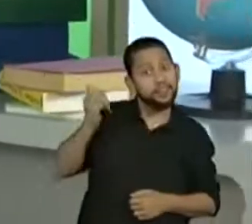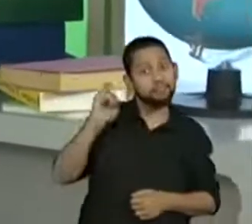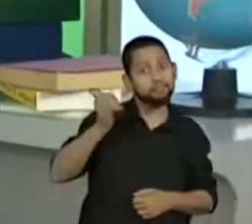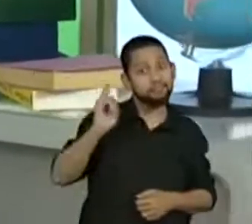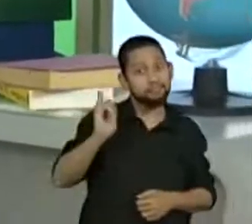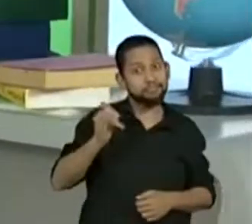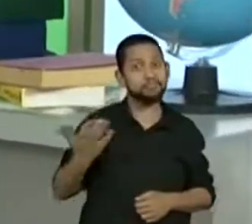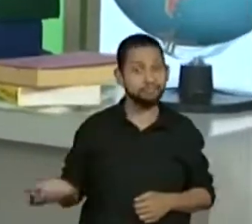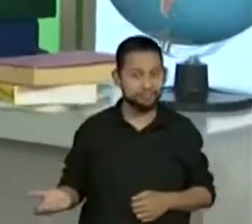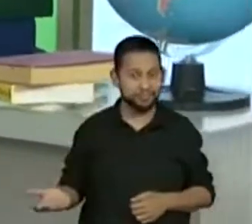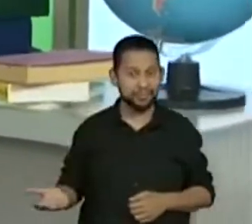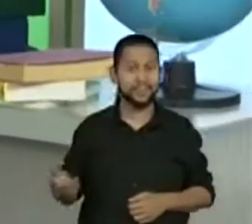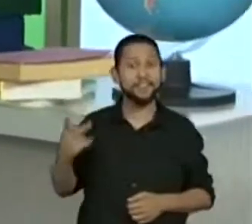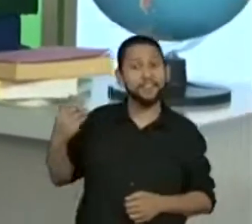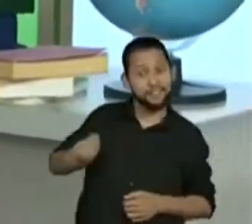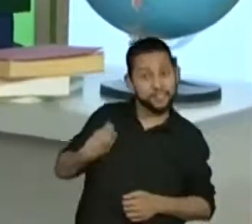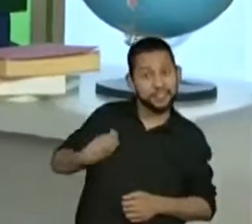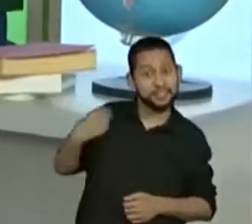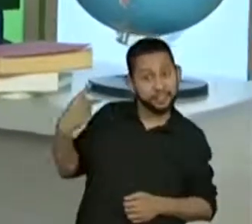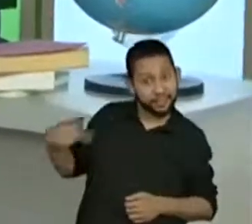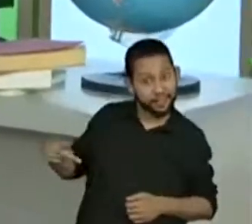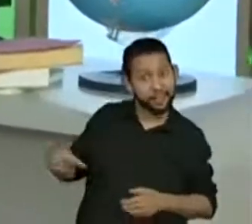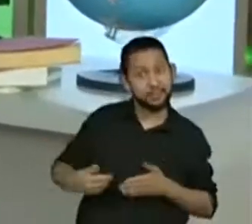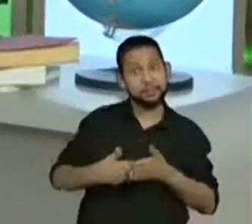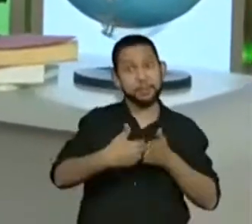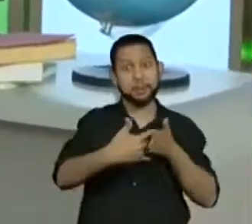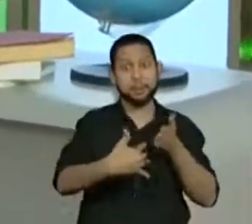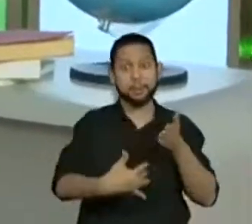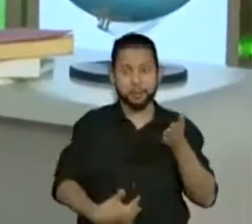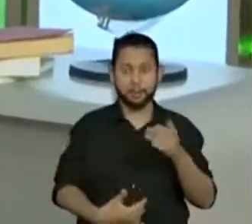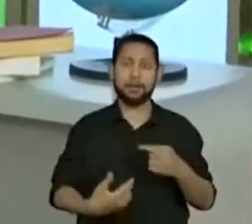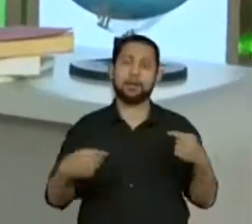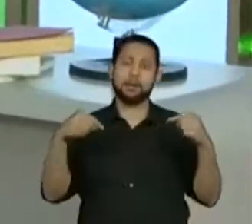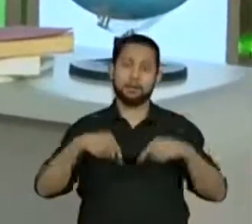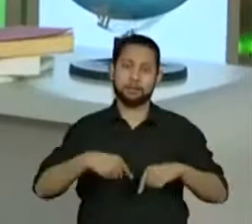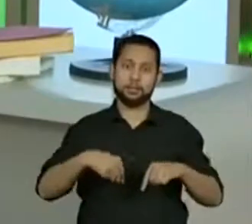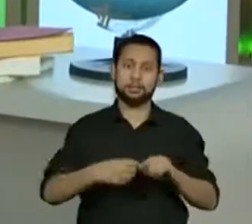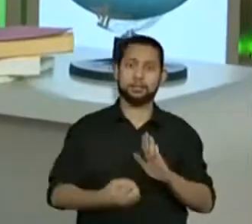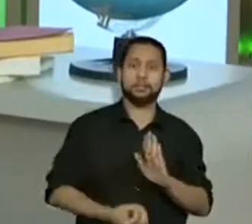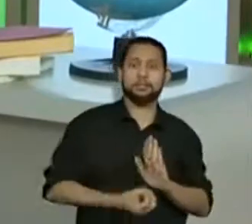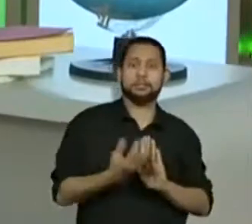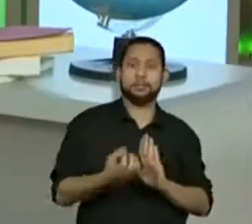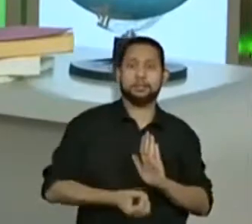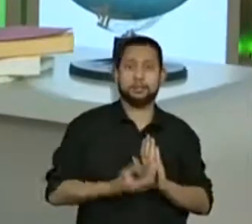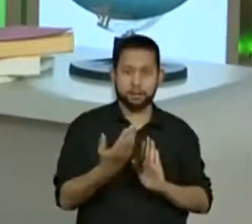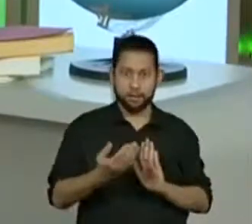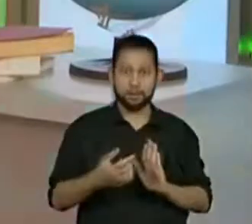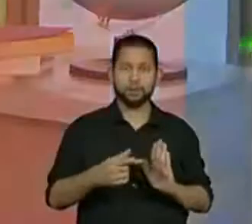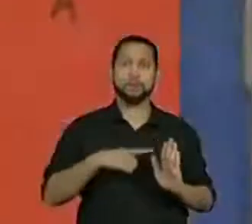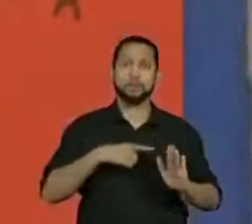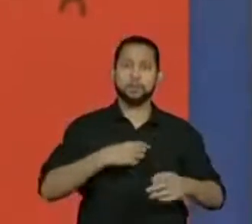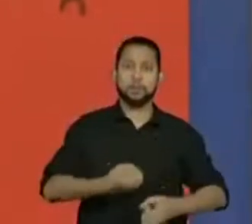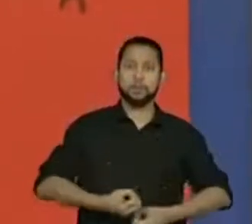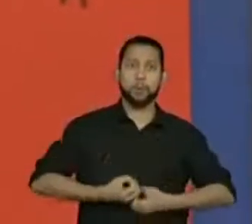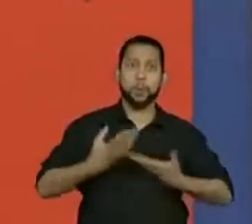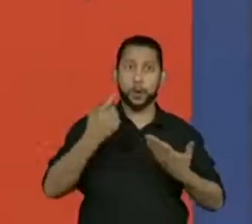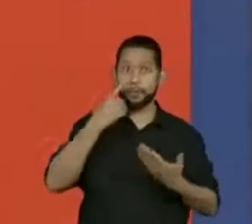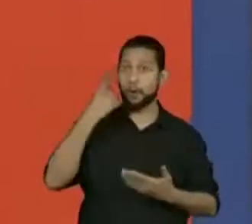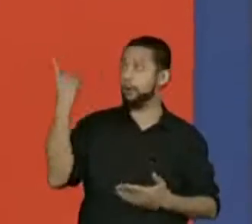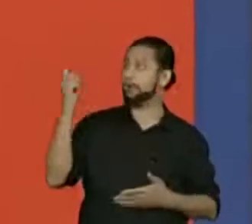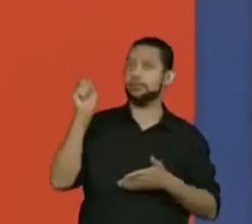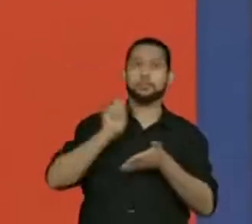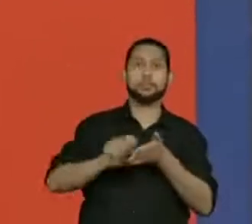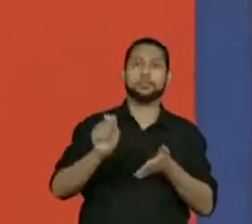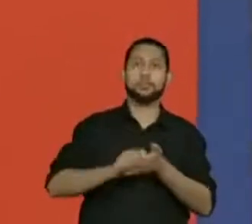ou seja o nosso sarau além de termos e o nosso poema que tá aqui na parte de cima